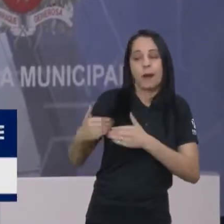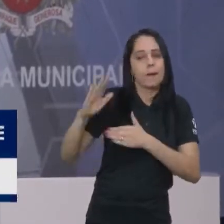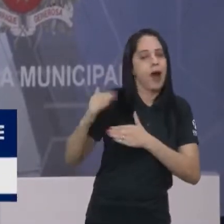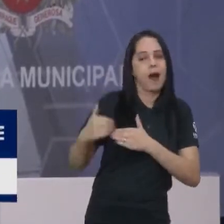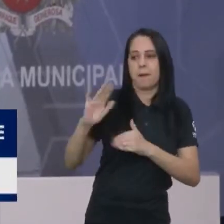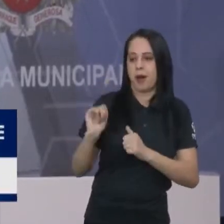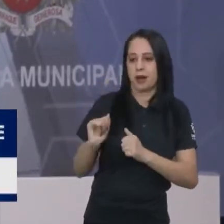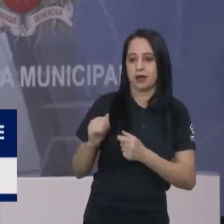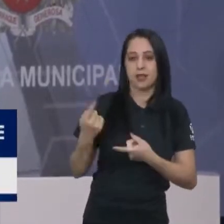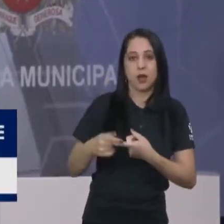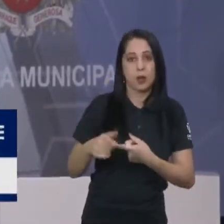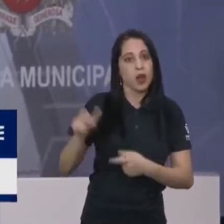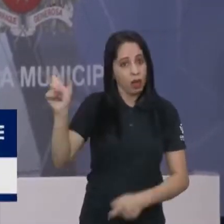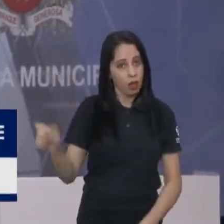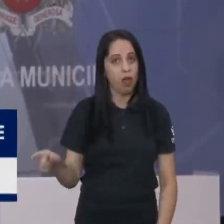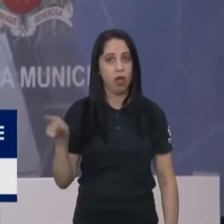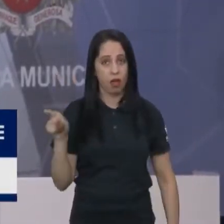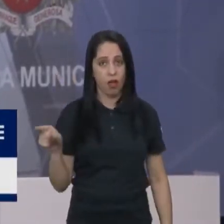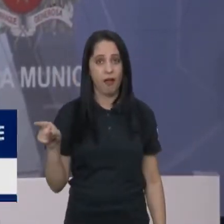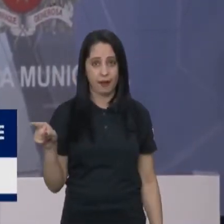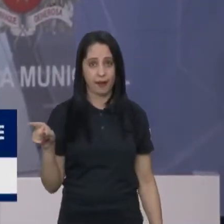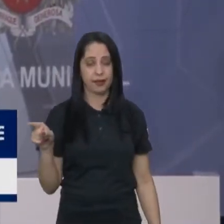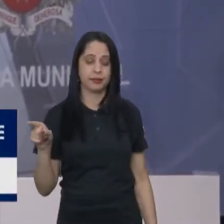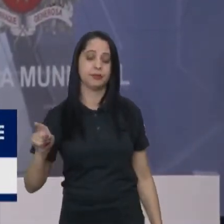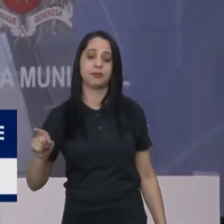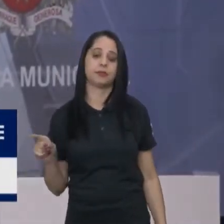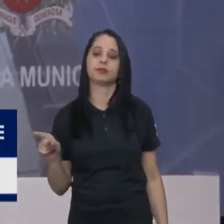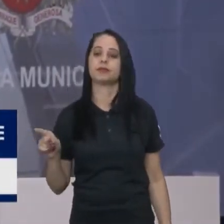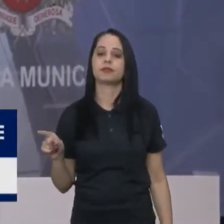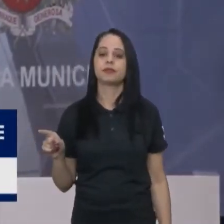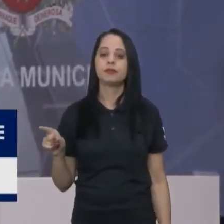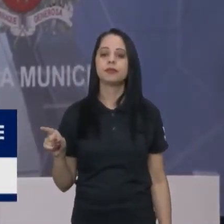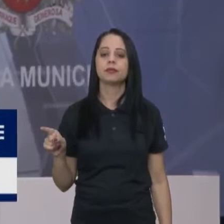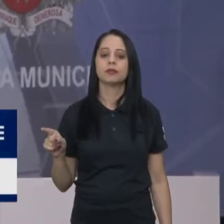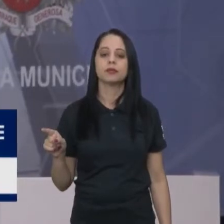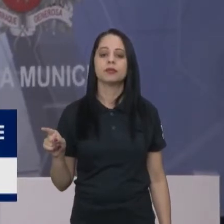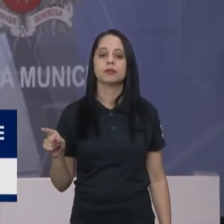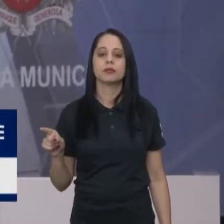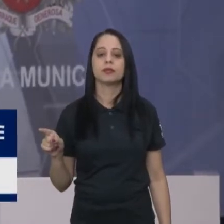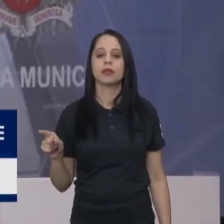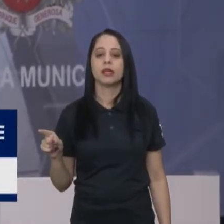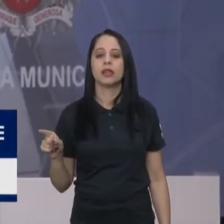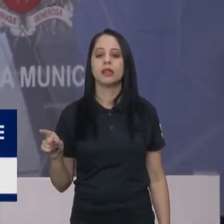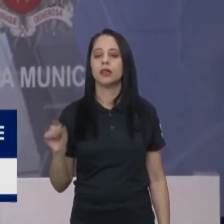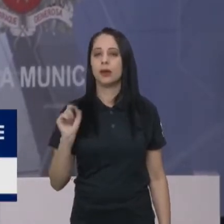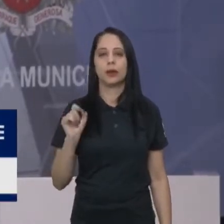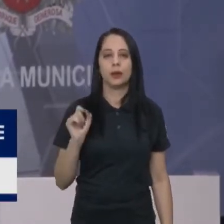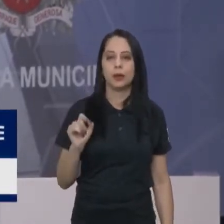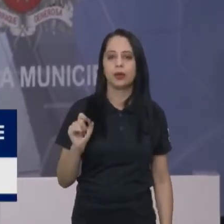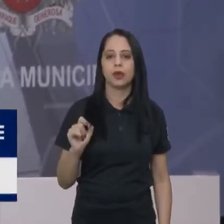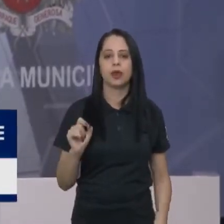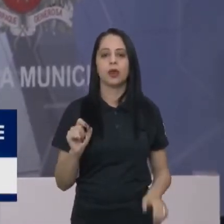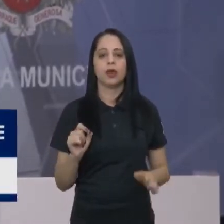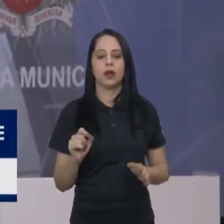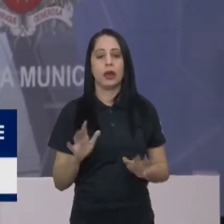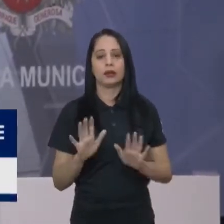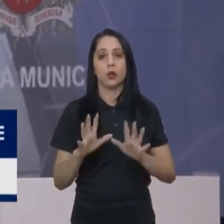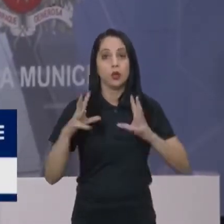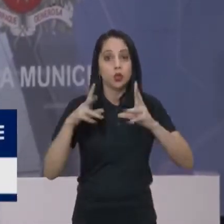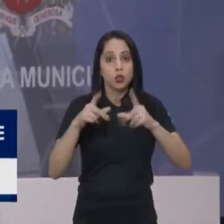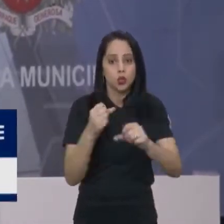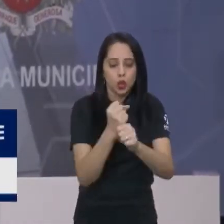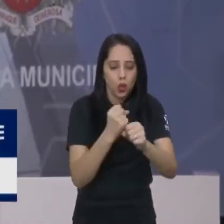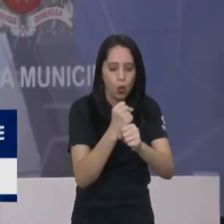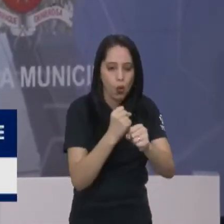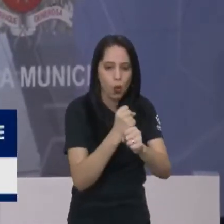porque o Emanuel tinha cumprido uma etapa fantástica da cidade, que foi reconstruir e imputar os valores. Tudo isso que nós construímos, e